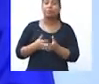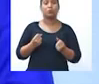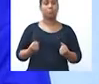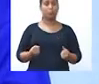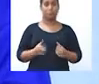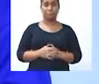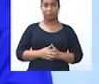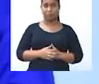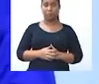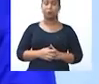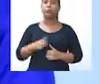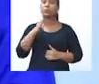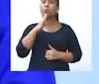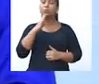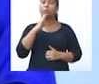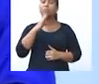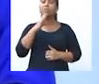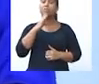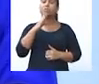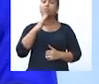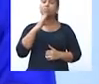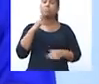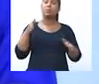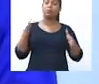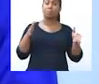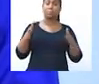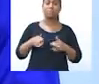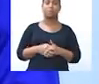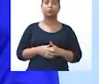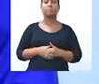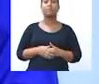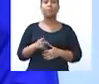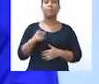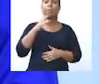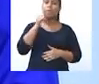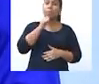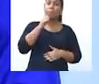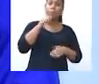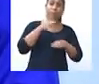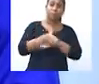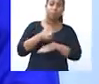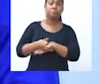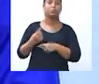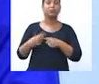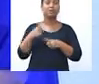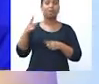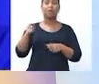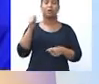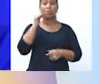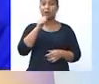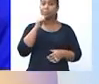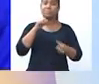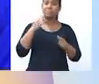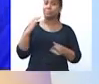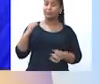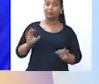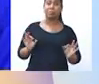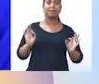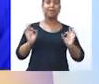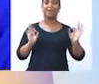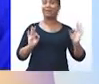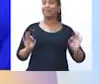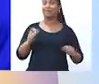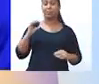para o acesso ao conhecimento em si. É. Tanto é que a gente abriu o projeto para os meninos participarem, porque a realidade lá não é as meninas na ciência, é ninguém na